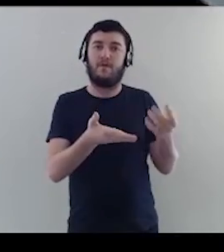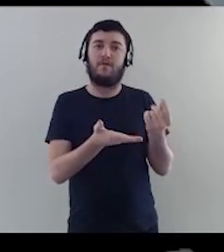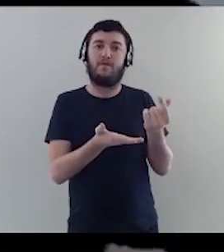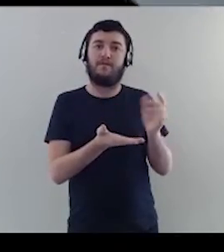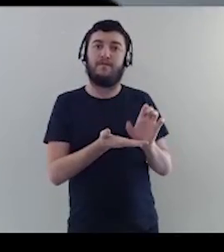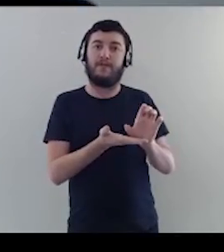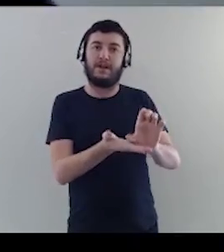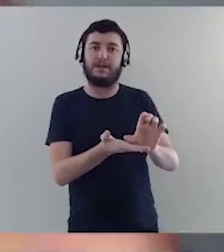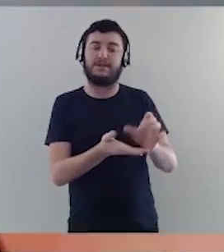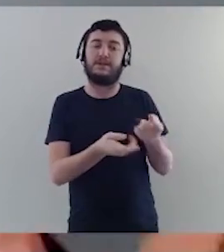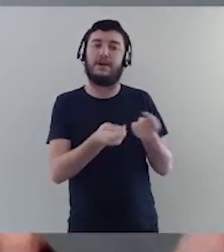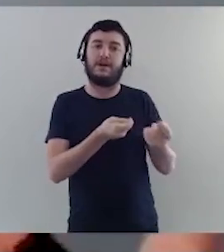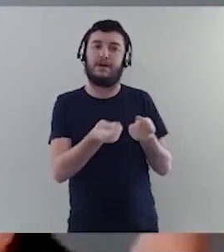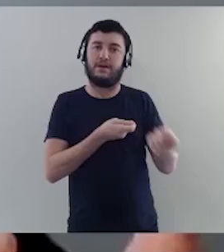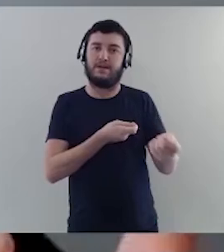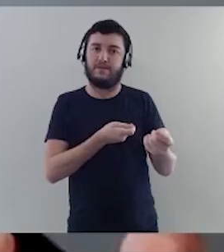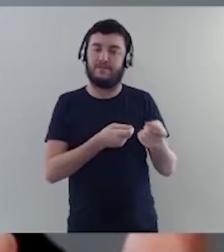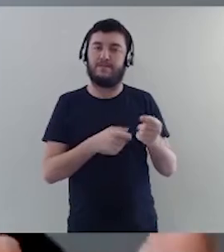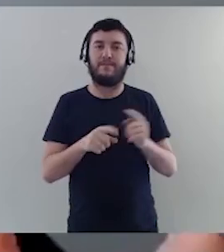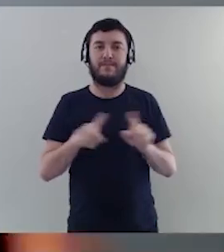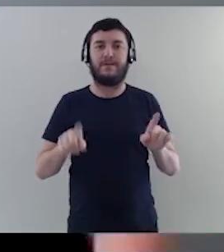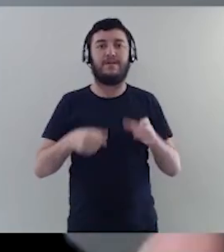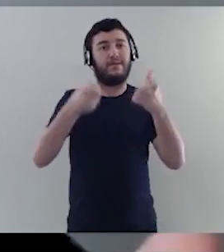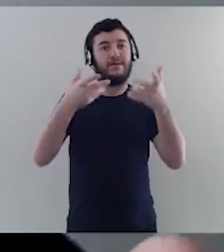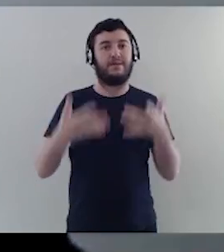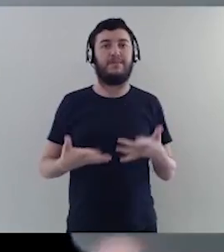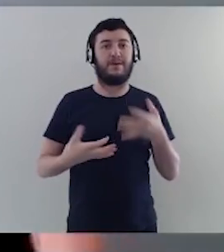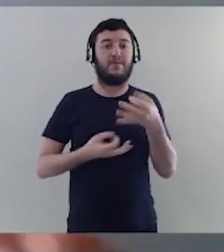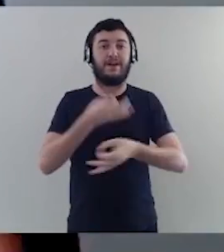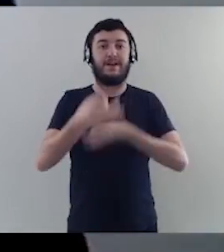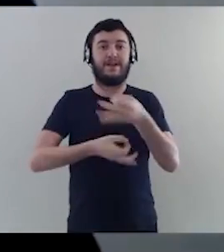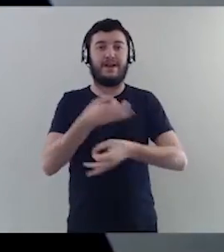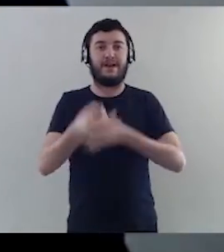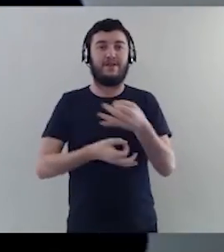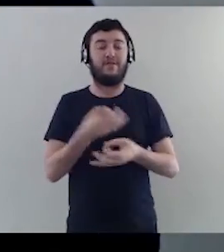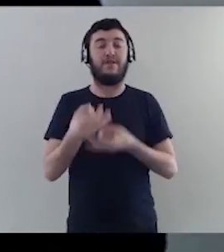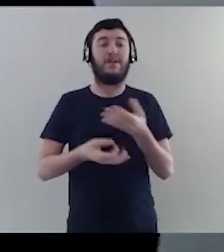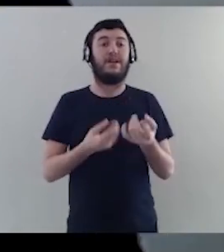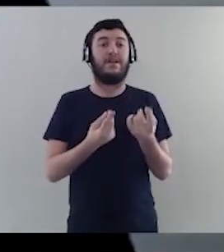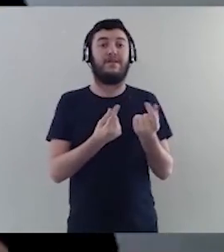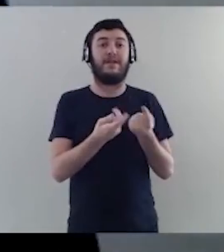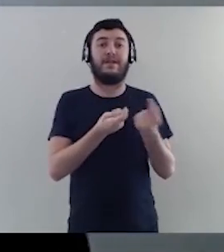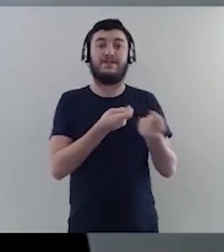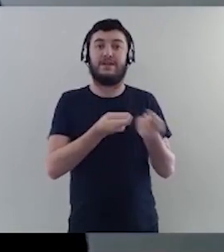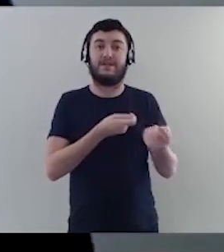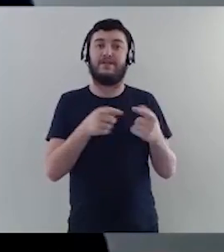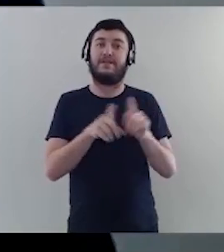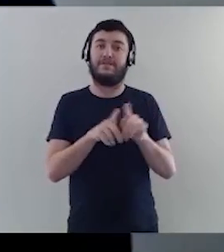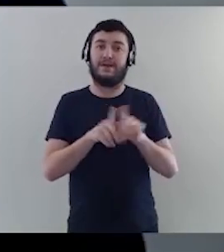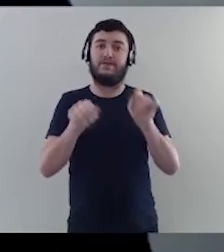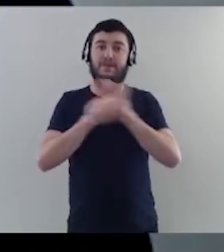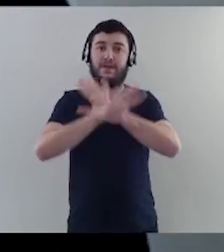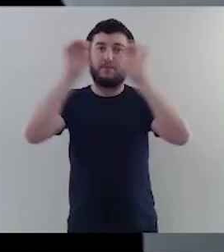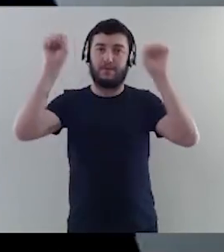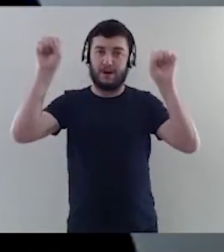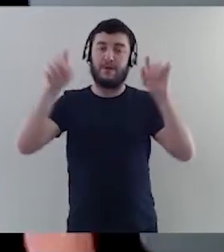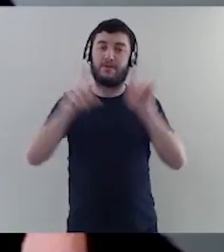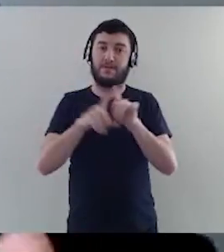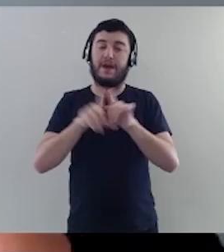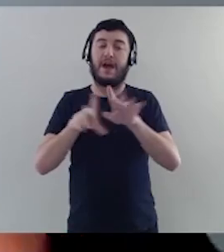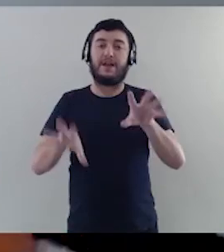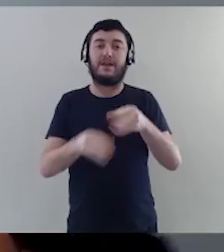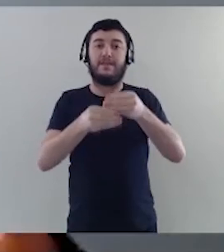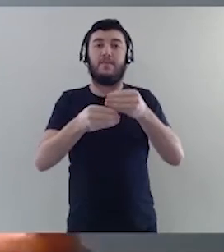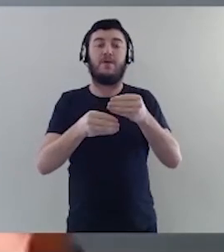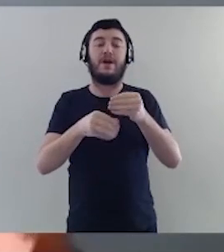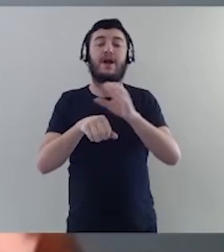muda. Então, a este critério da exceção financeira, o Tribunal aditou também, à margem da Constituição, um outro critério,